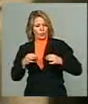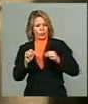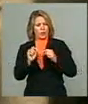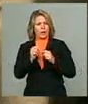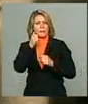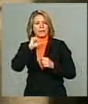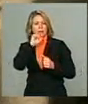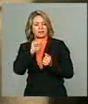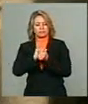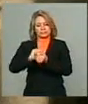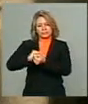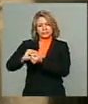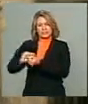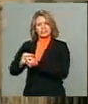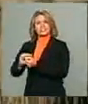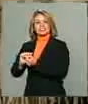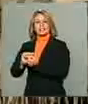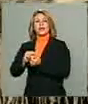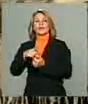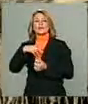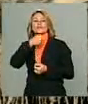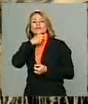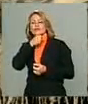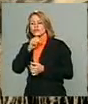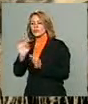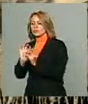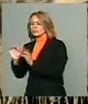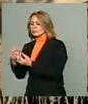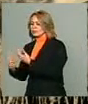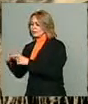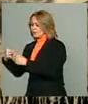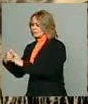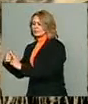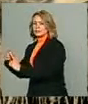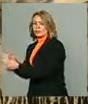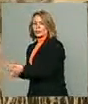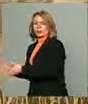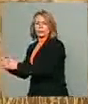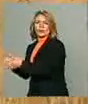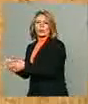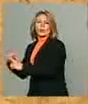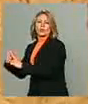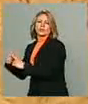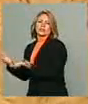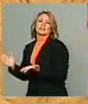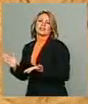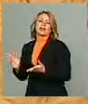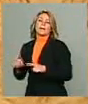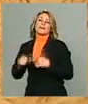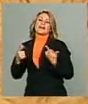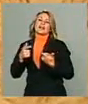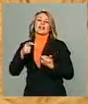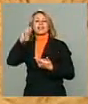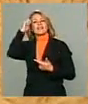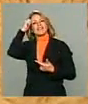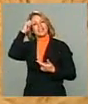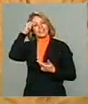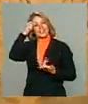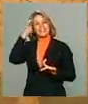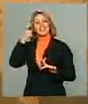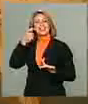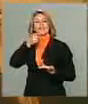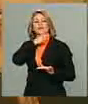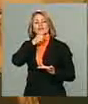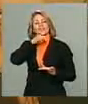lavadeira vovô era coveiro era tudo assim tudo na baixo n mas a gente era negro vovó